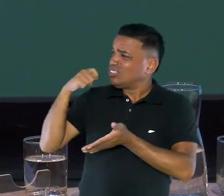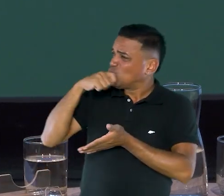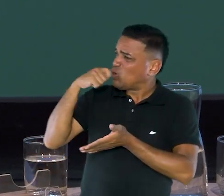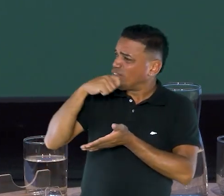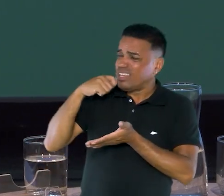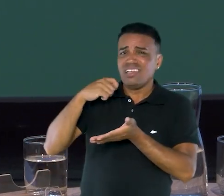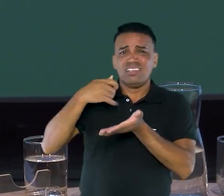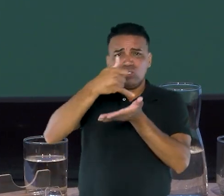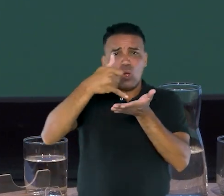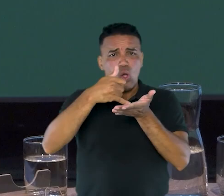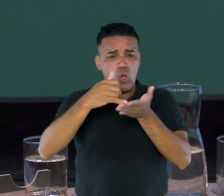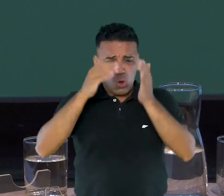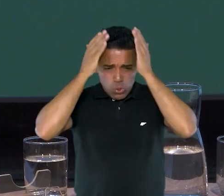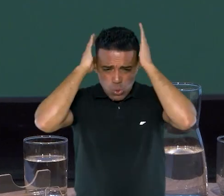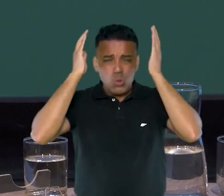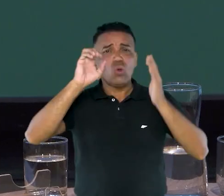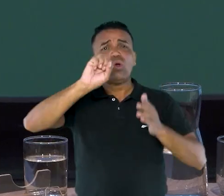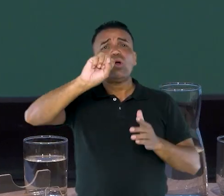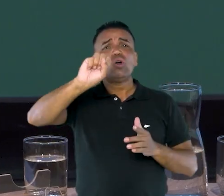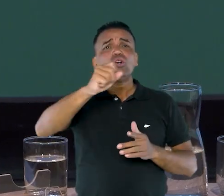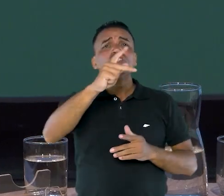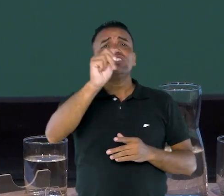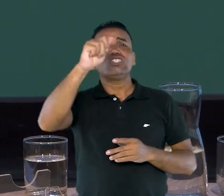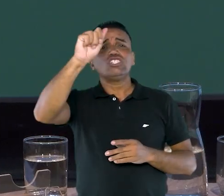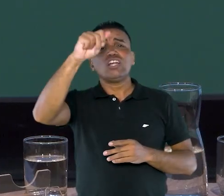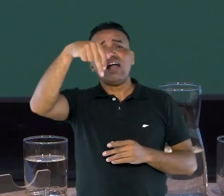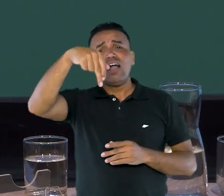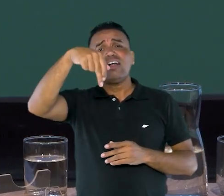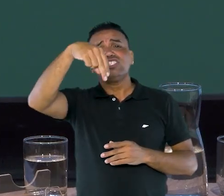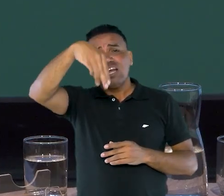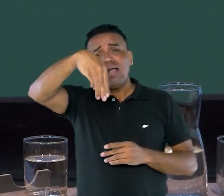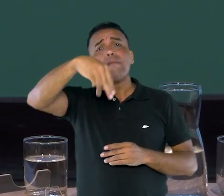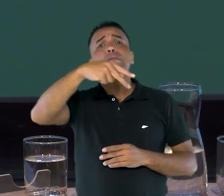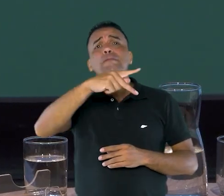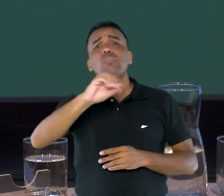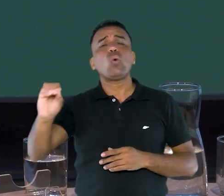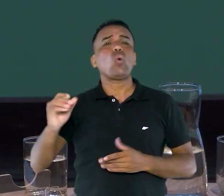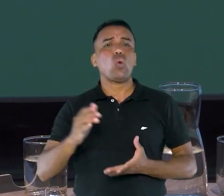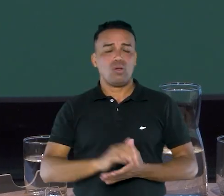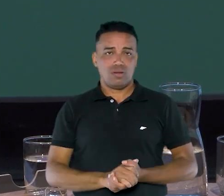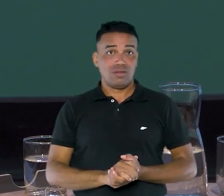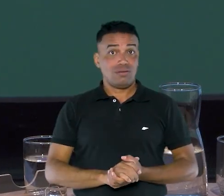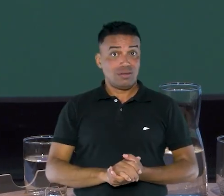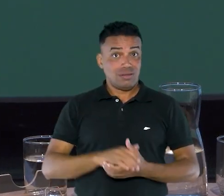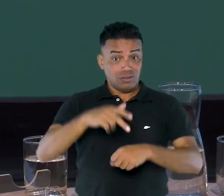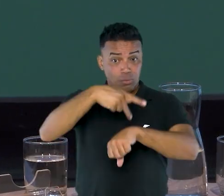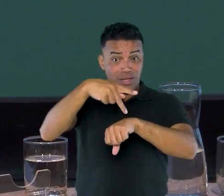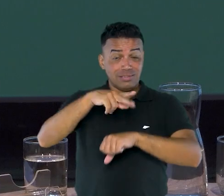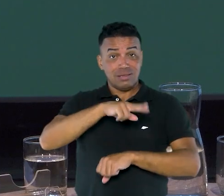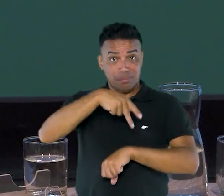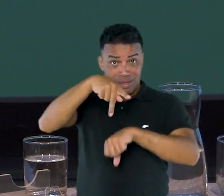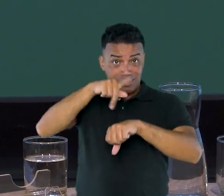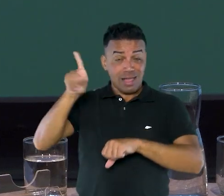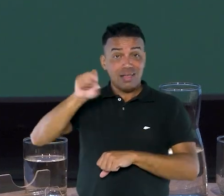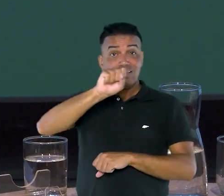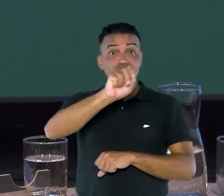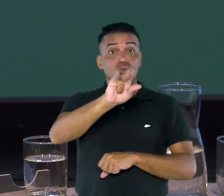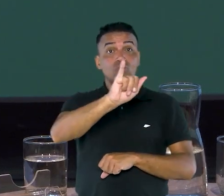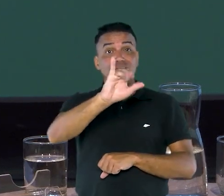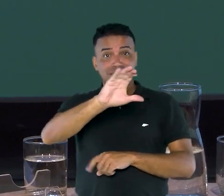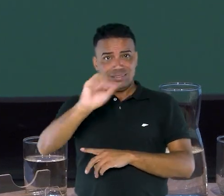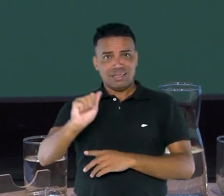dente, só um óleo, mas espera aí, shampoo, como é que é? Então, assim, e a Suíça, ela